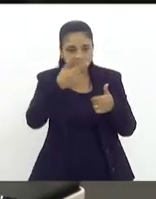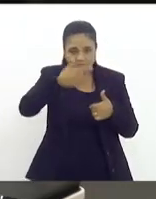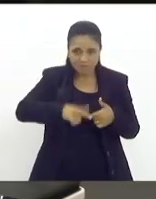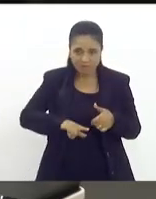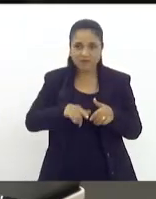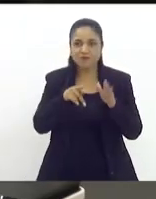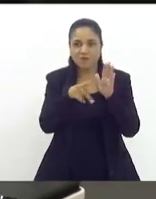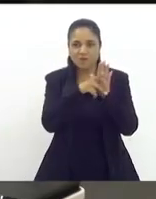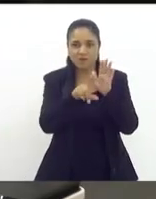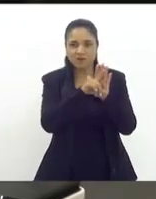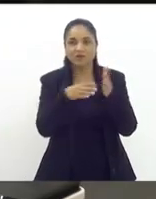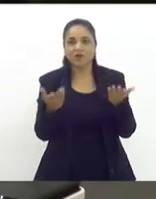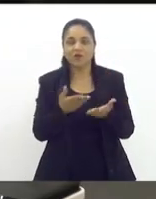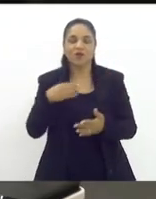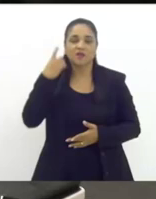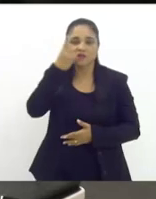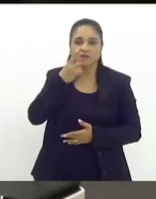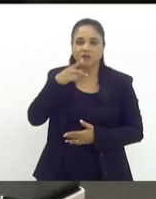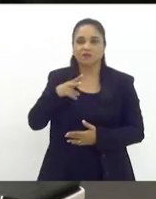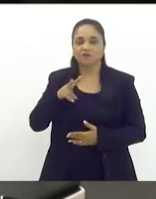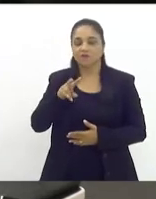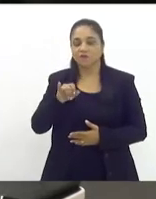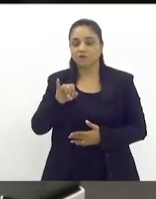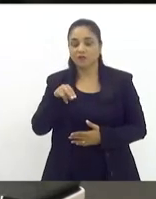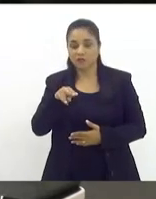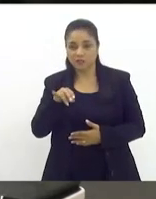relatoria, deputado Vinícius Cozzolino.